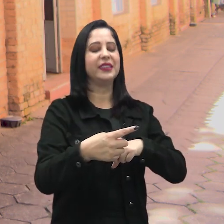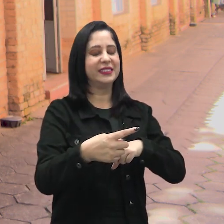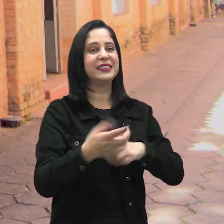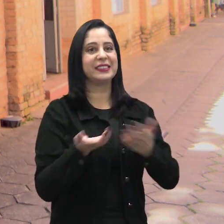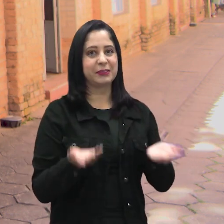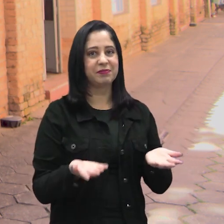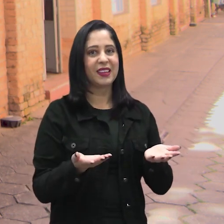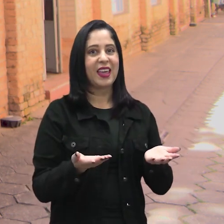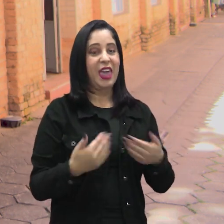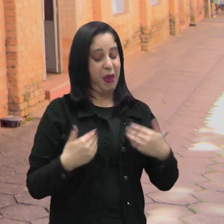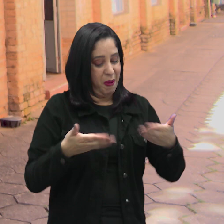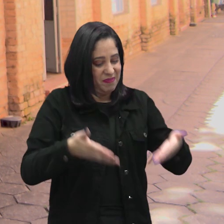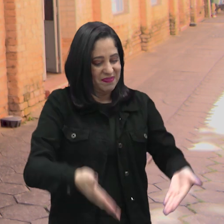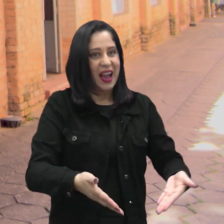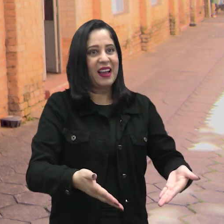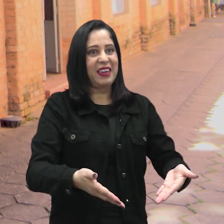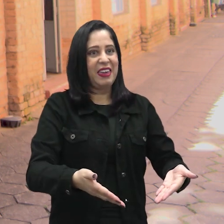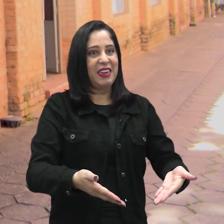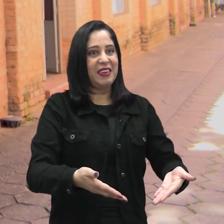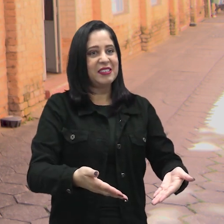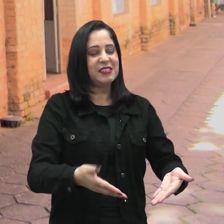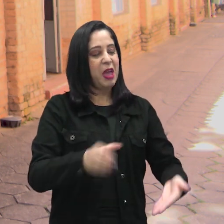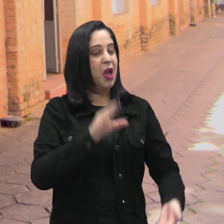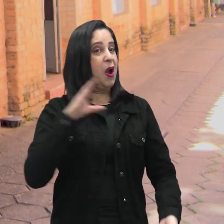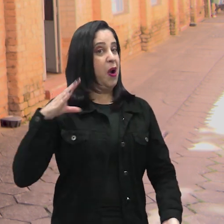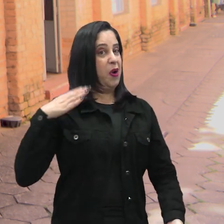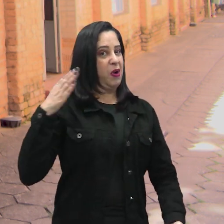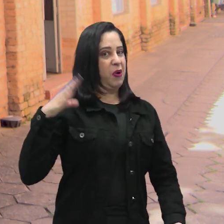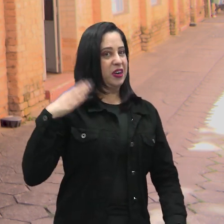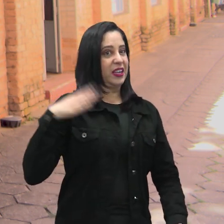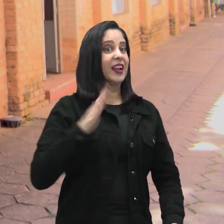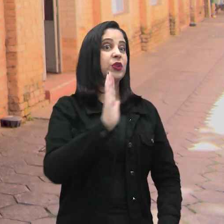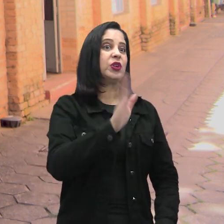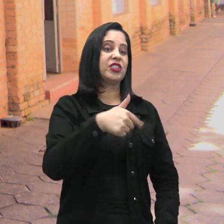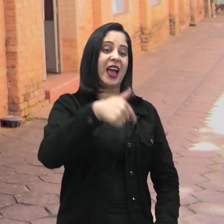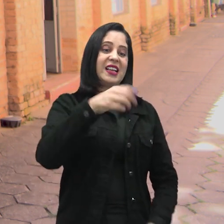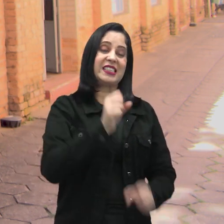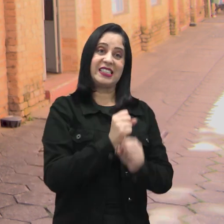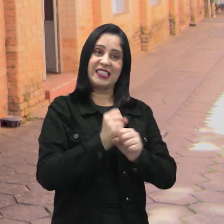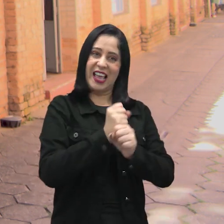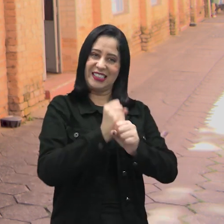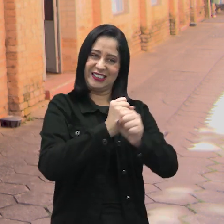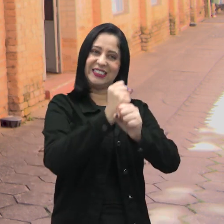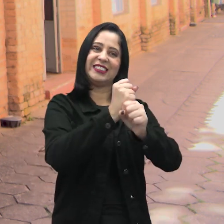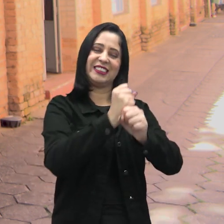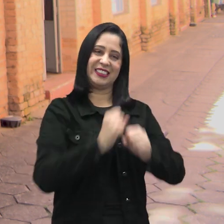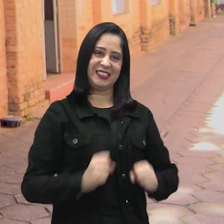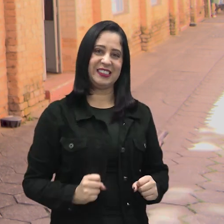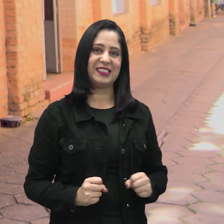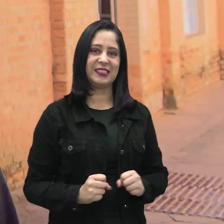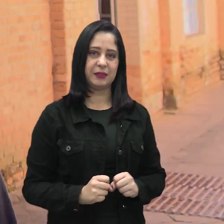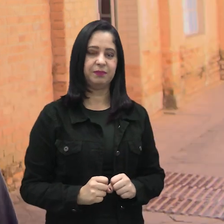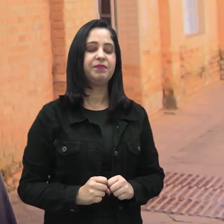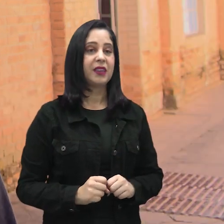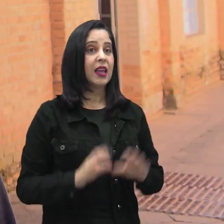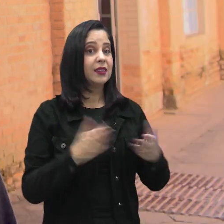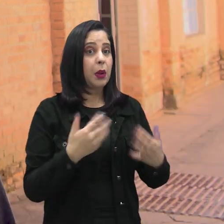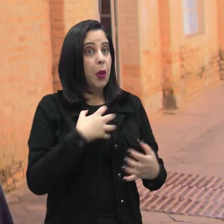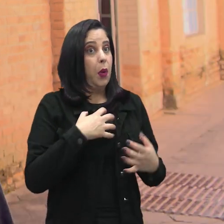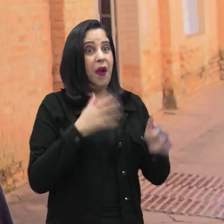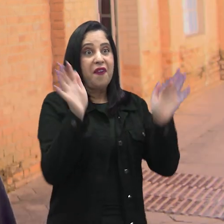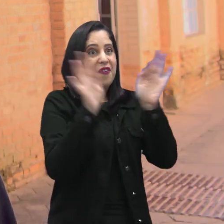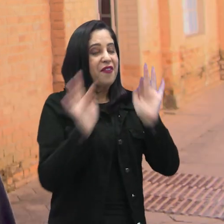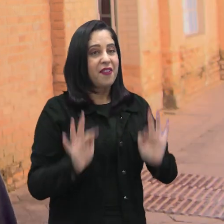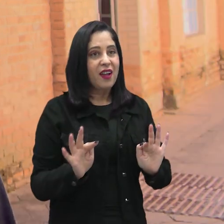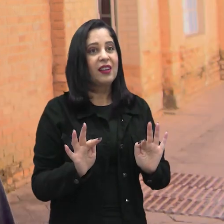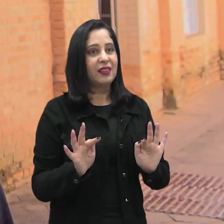do destino, cá estou novamente, hoje como colaborador do Guri há 7 anos e hoje atuo como coordenador aqui no Polo Regional. A gente fica muito